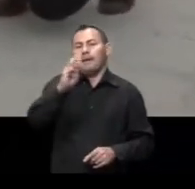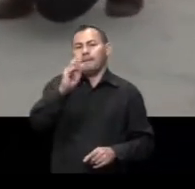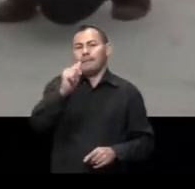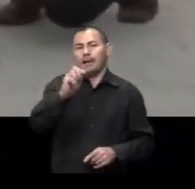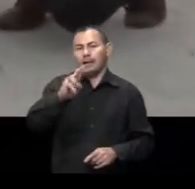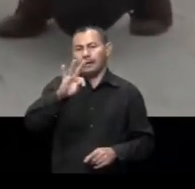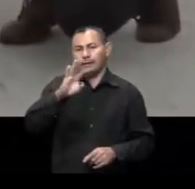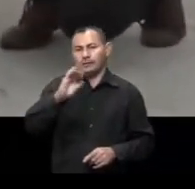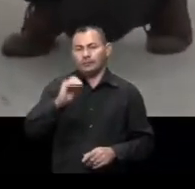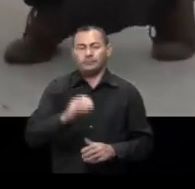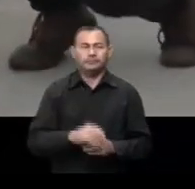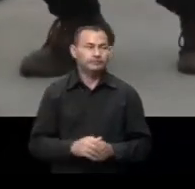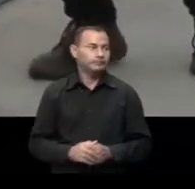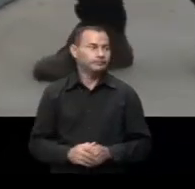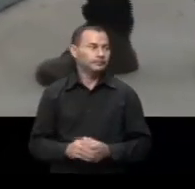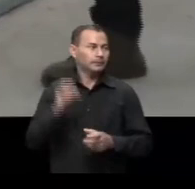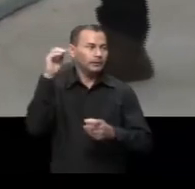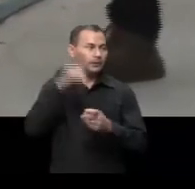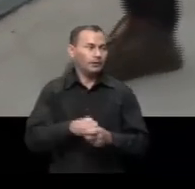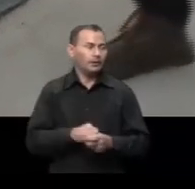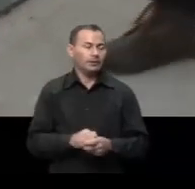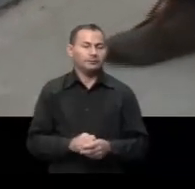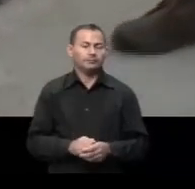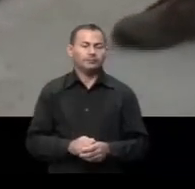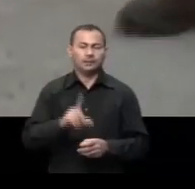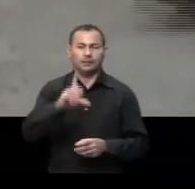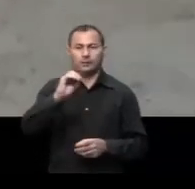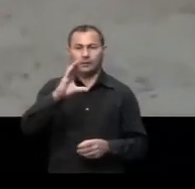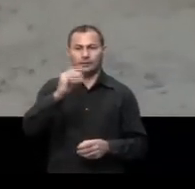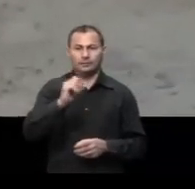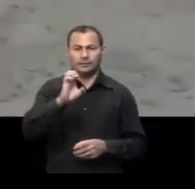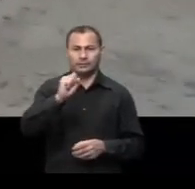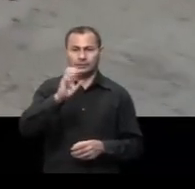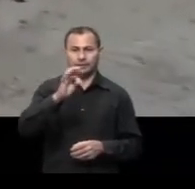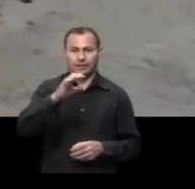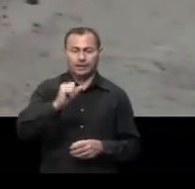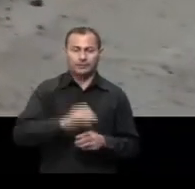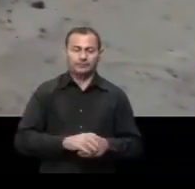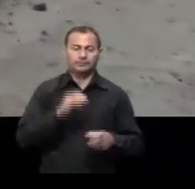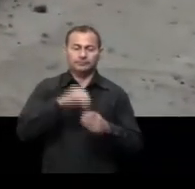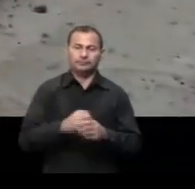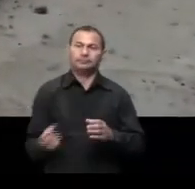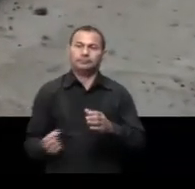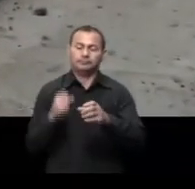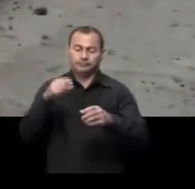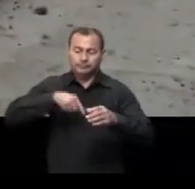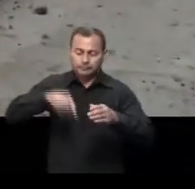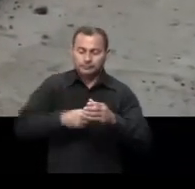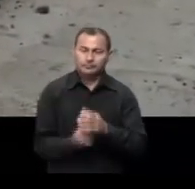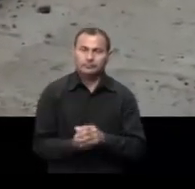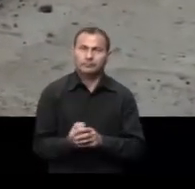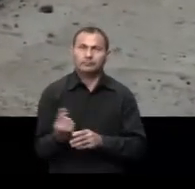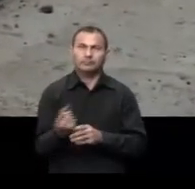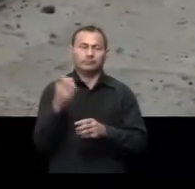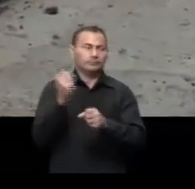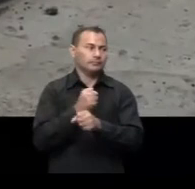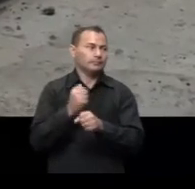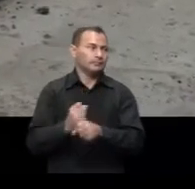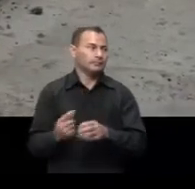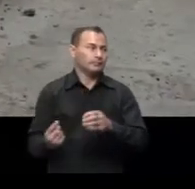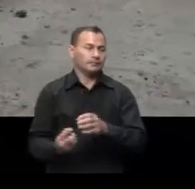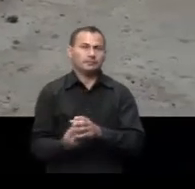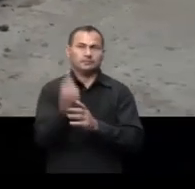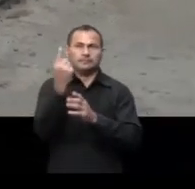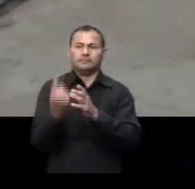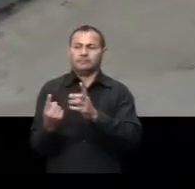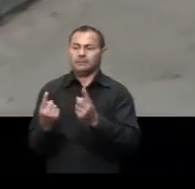gabarito, ele coloca a locação das estacas e ergue, faz a perfuração concreta, sobe a